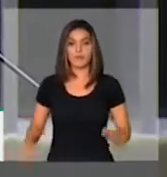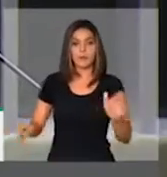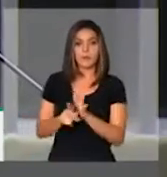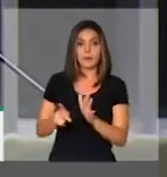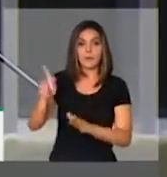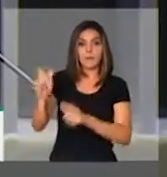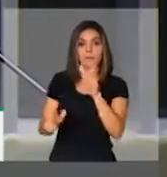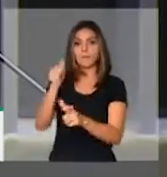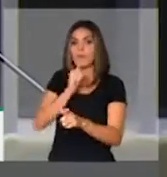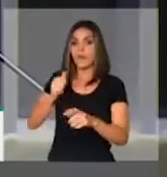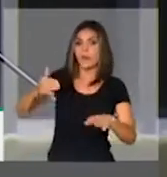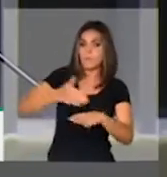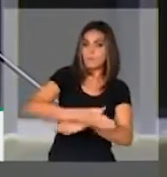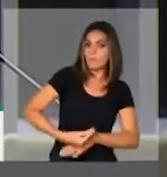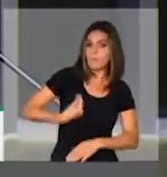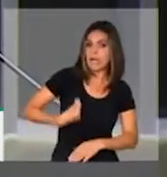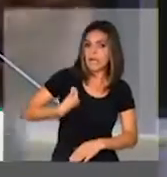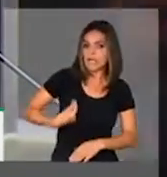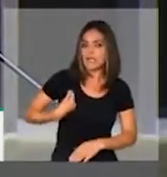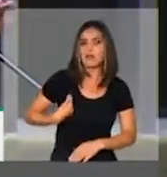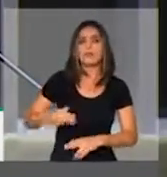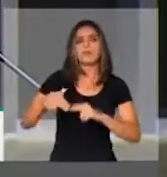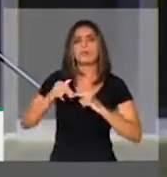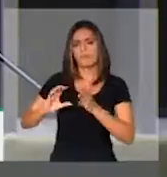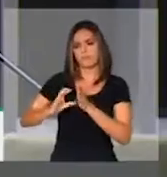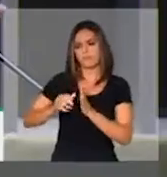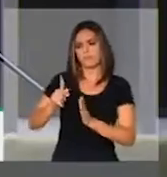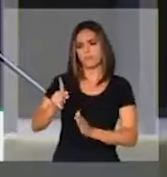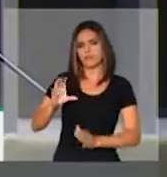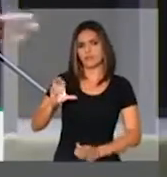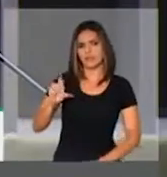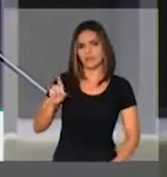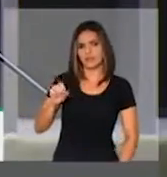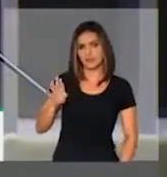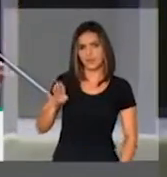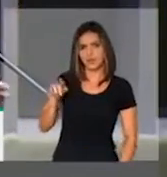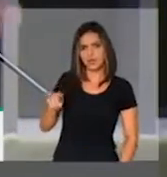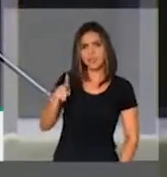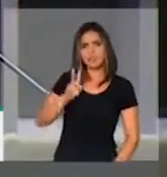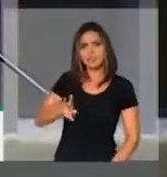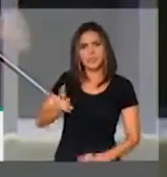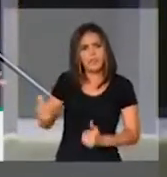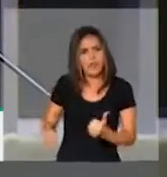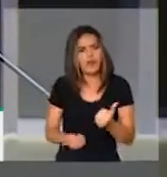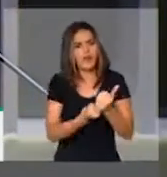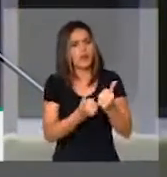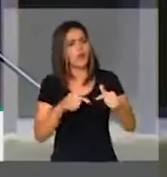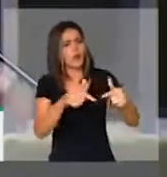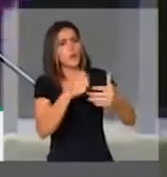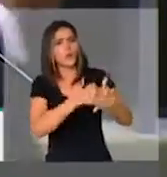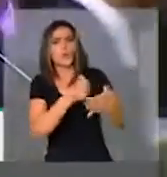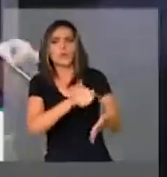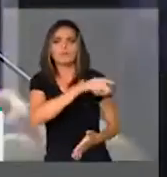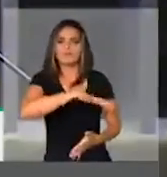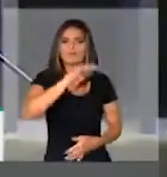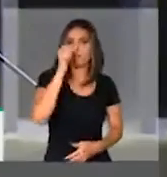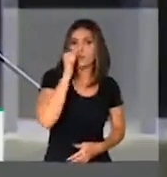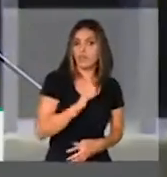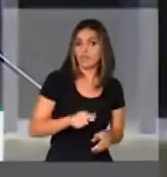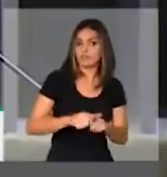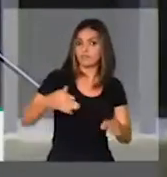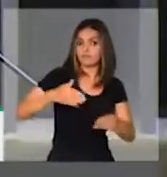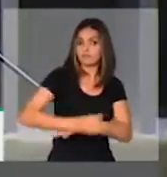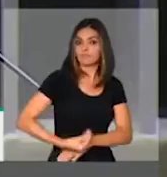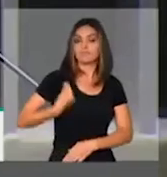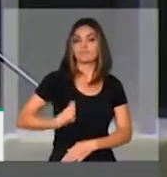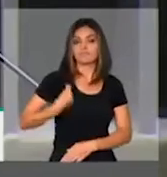PCdoB. Isso porque o PCdoB é um partido que sempre apoiou a luta das mulheres e a